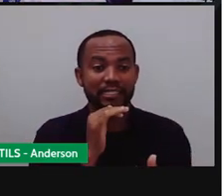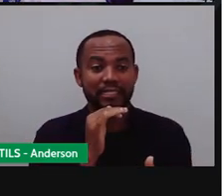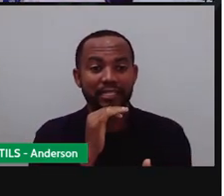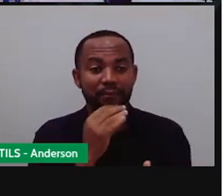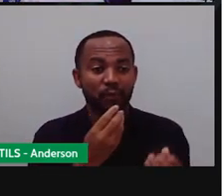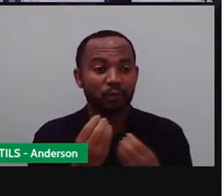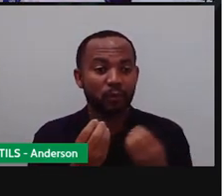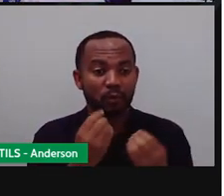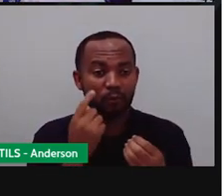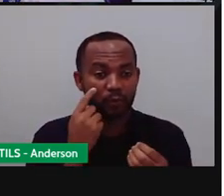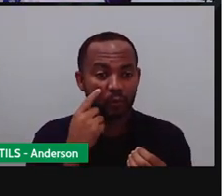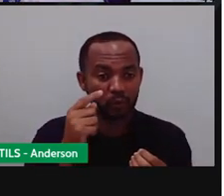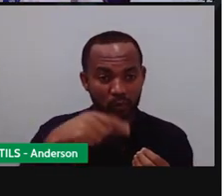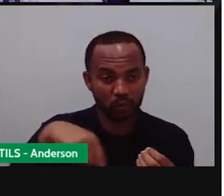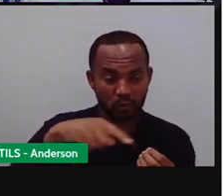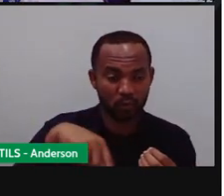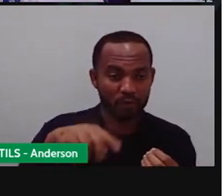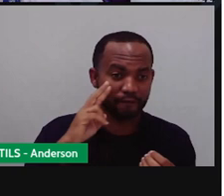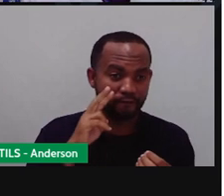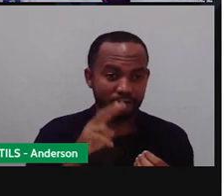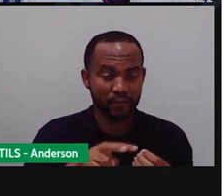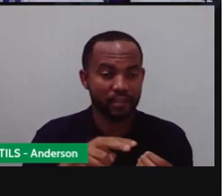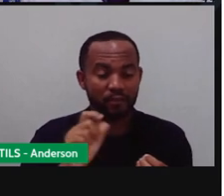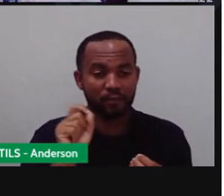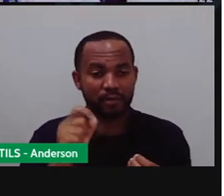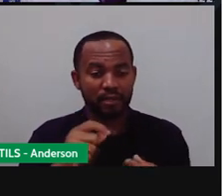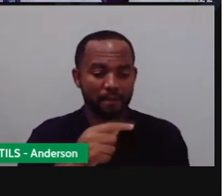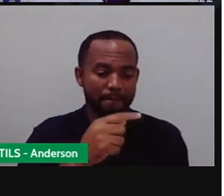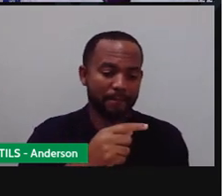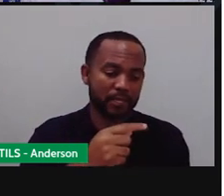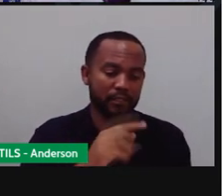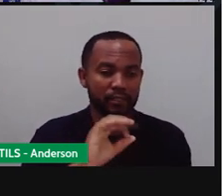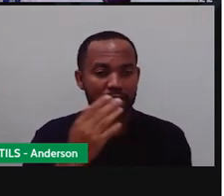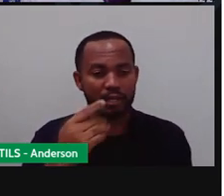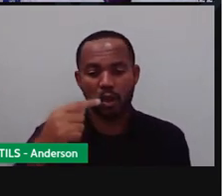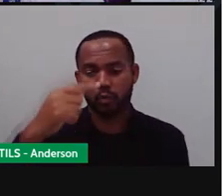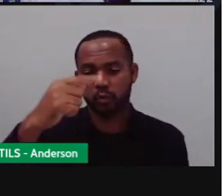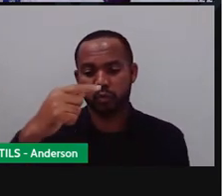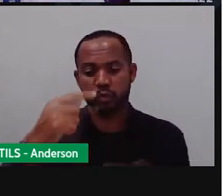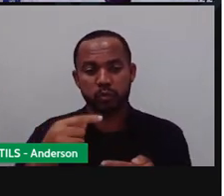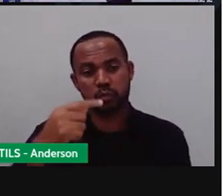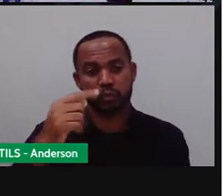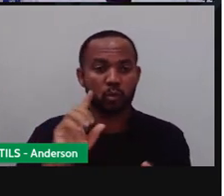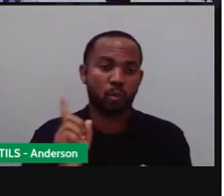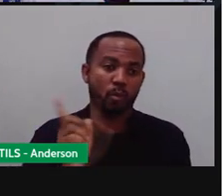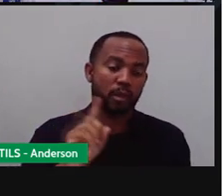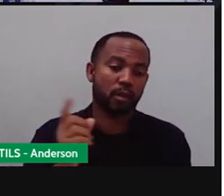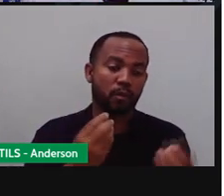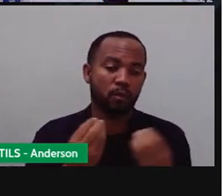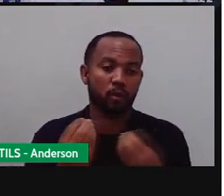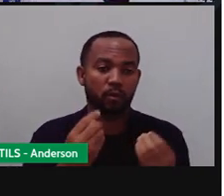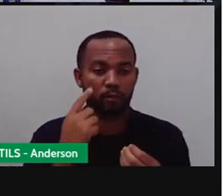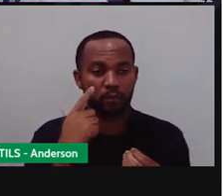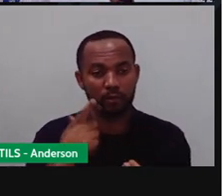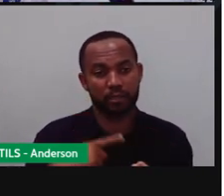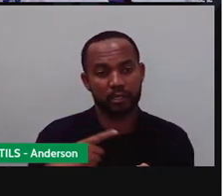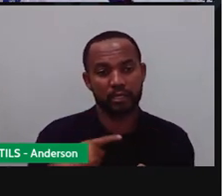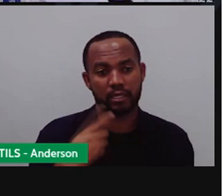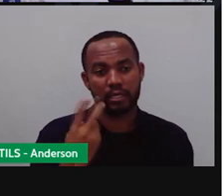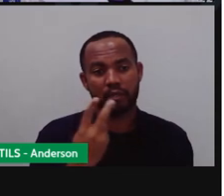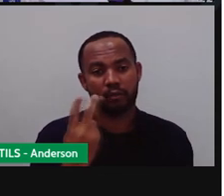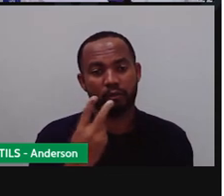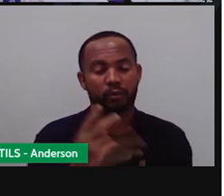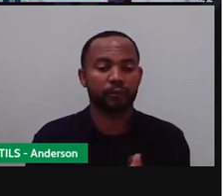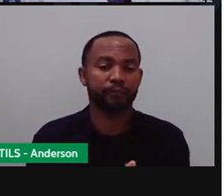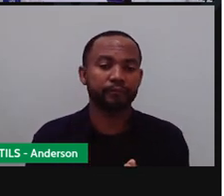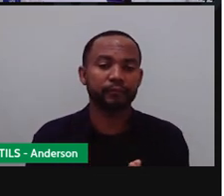unidades aí de medidas, as convencionais e as não convencionais, certo? E aí a gente tem as duas. Quando a gente